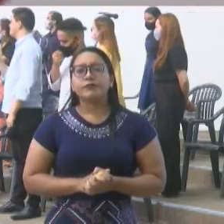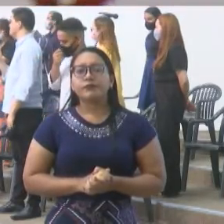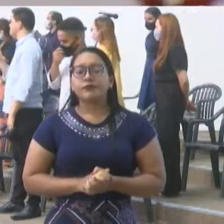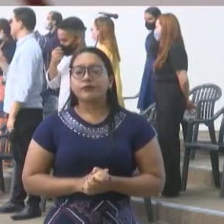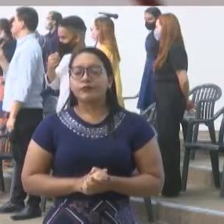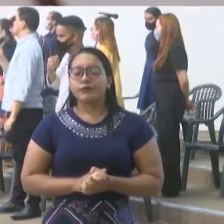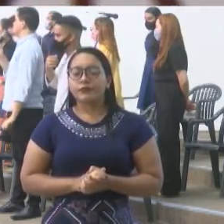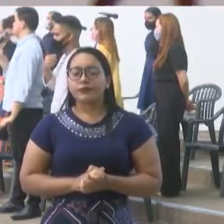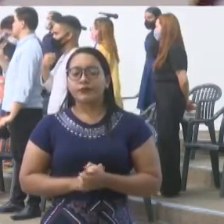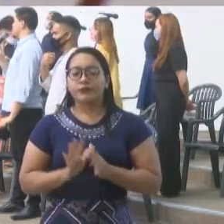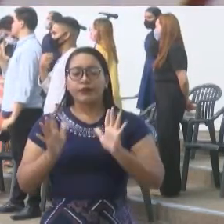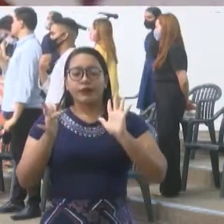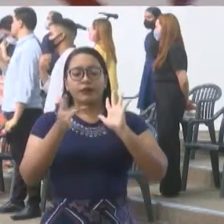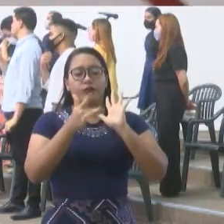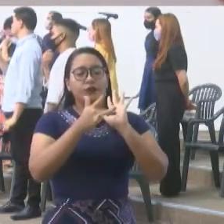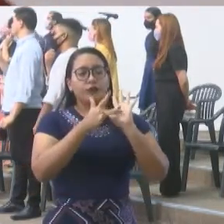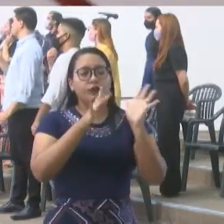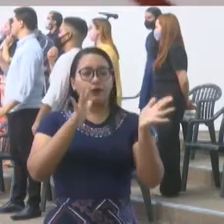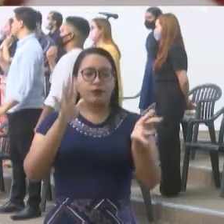pés.